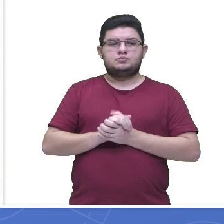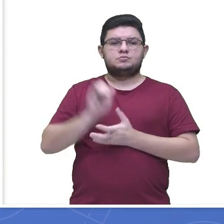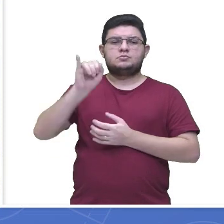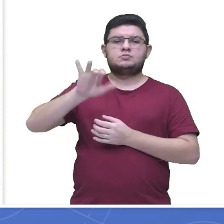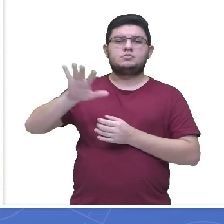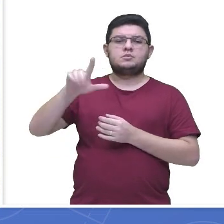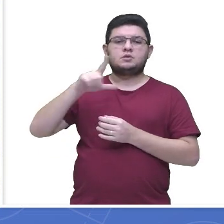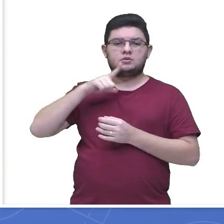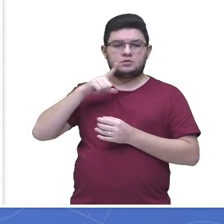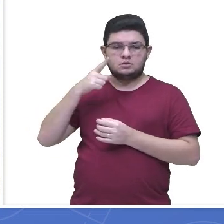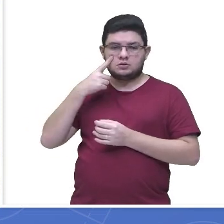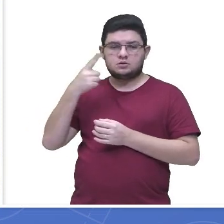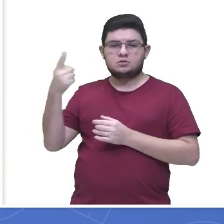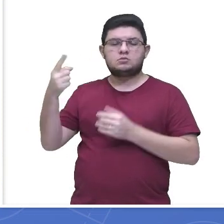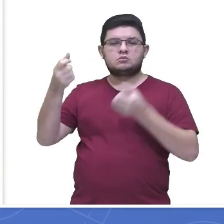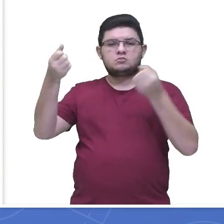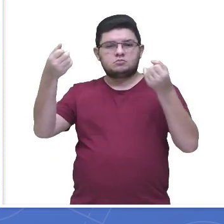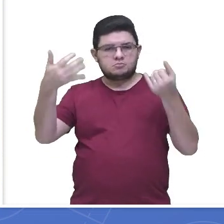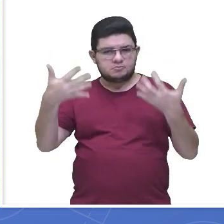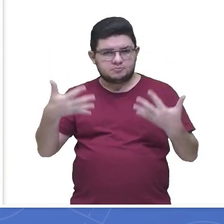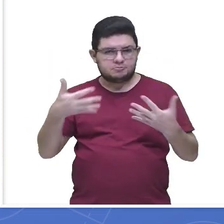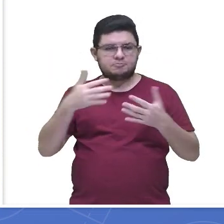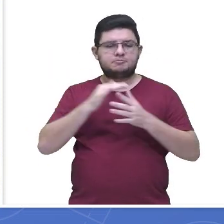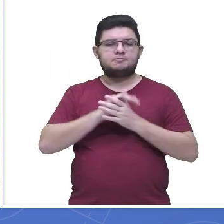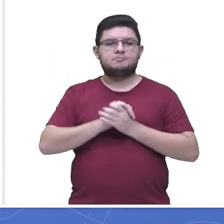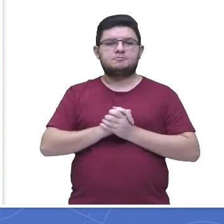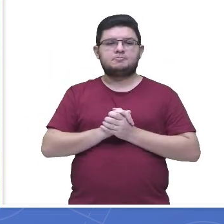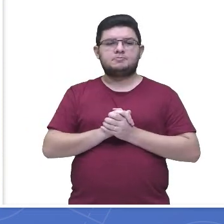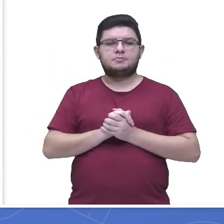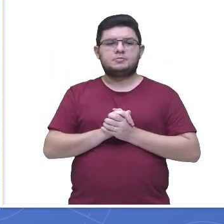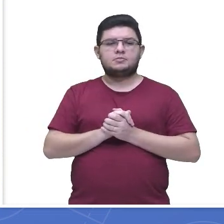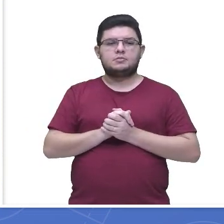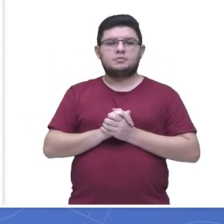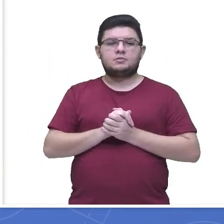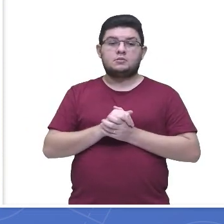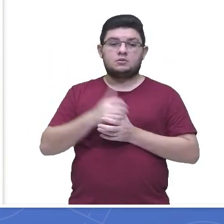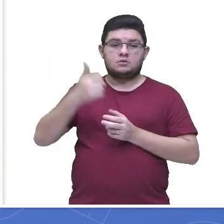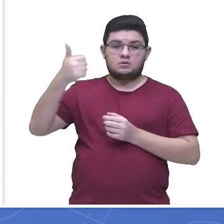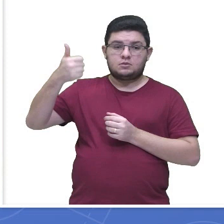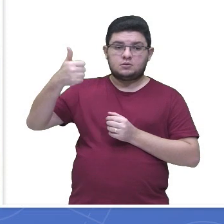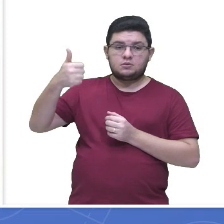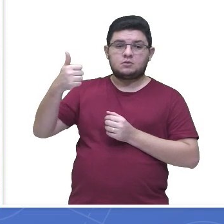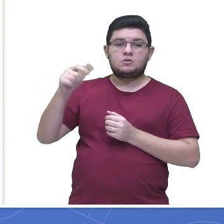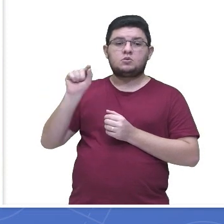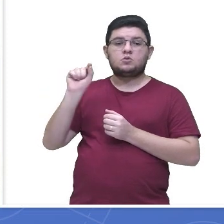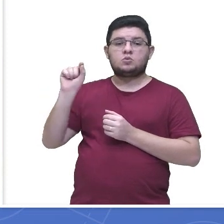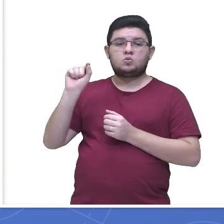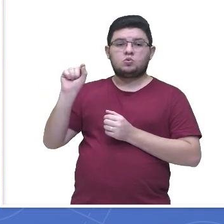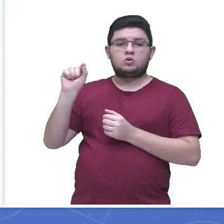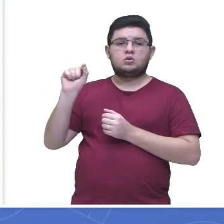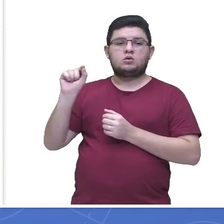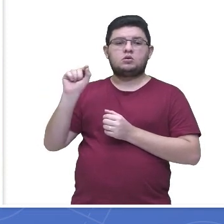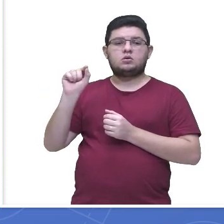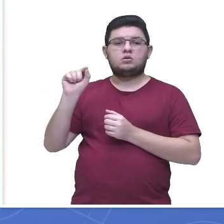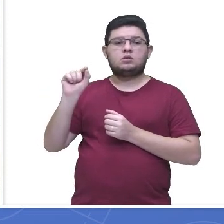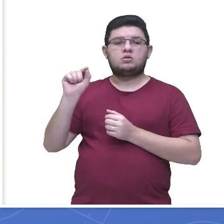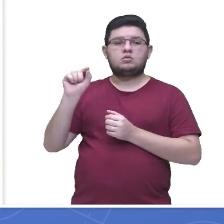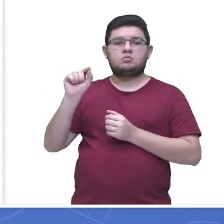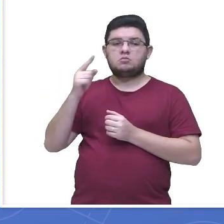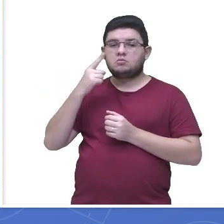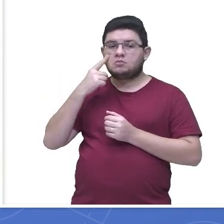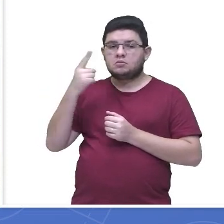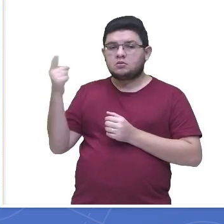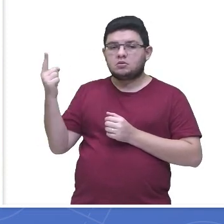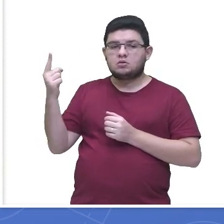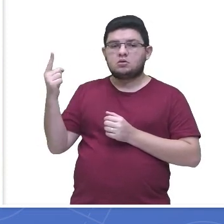a resposta, então, da nossa alternativa, né? Na questão 1, nós temos lá a resposta, olha lá, que